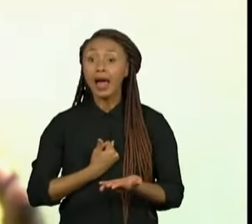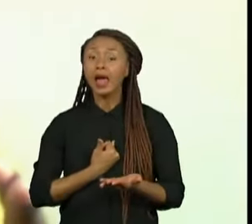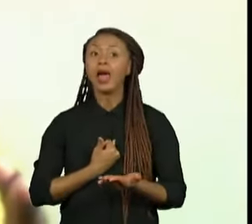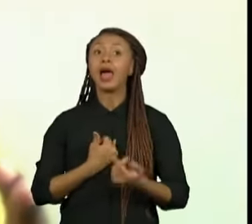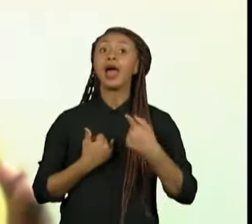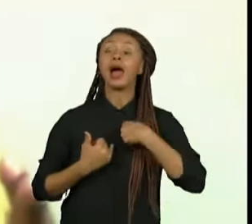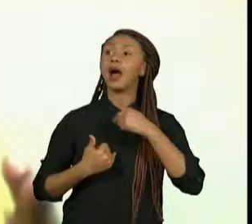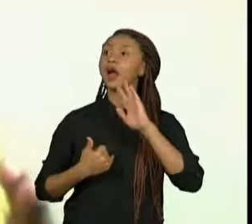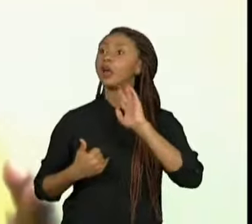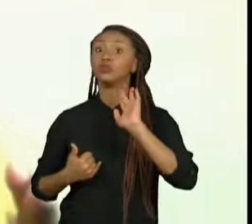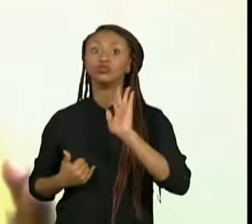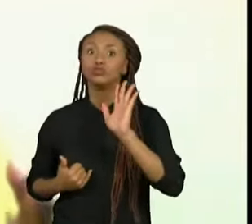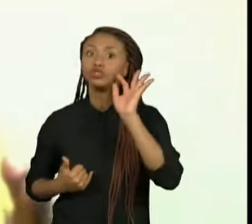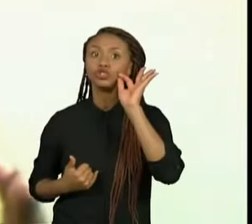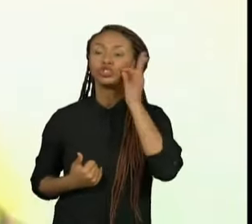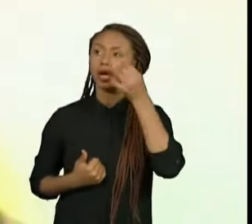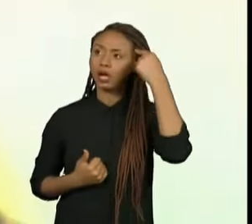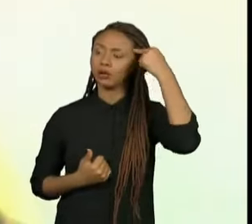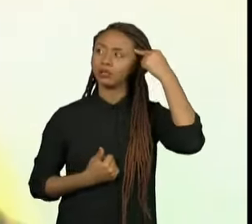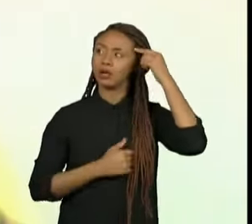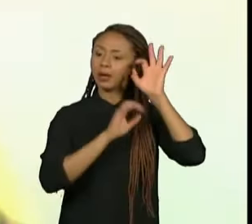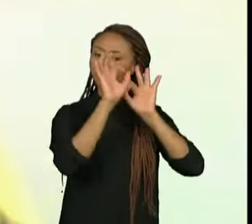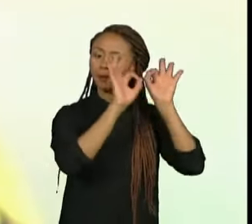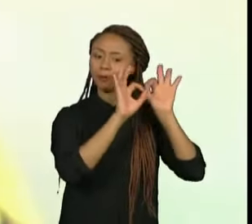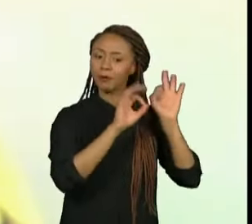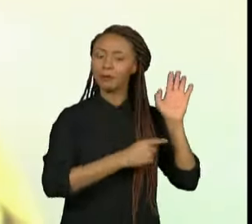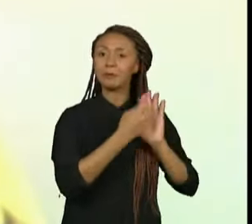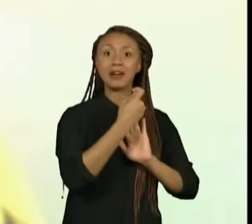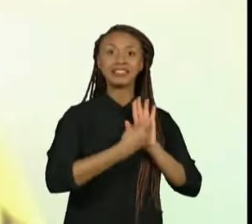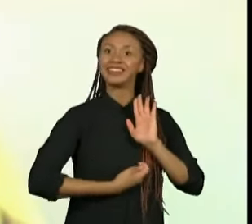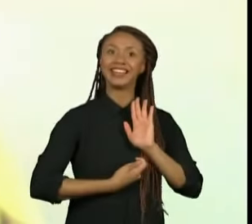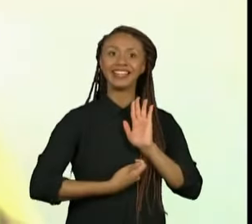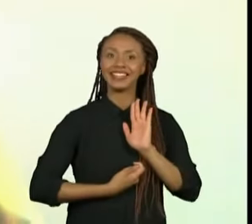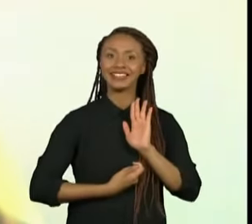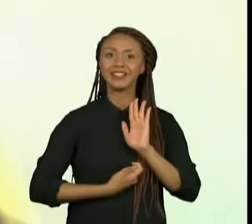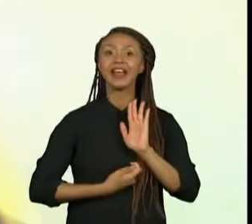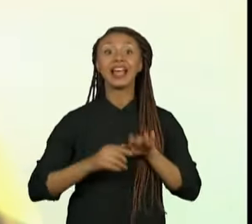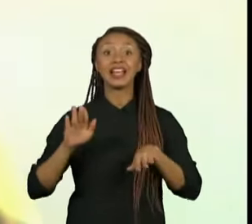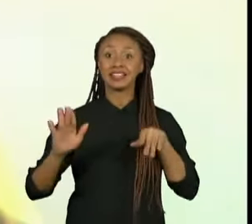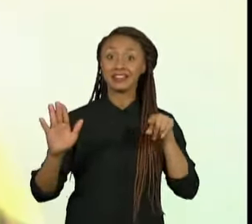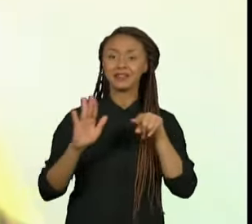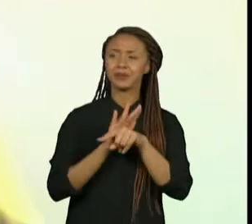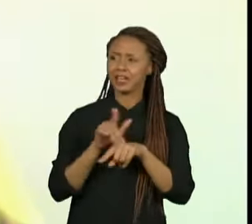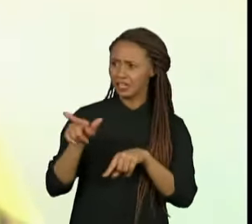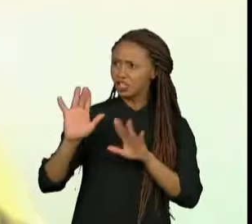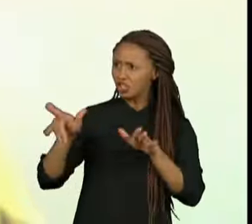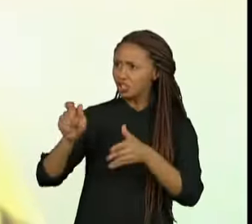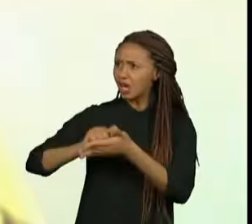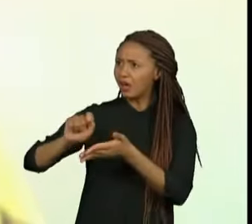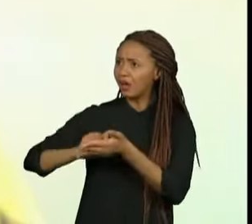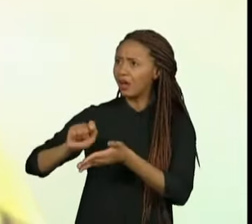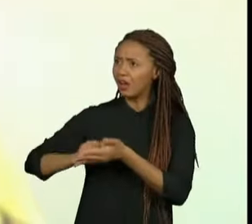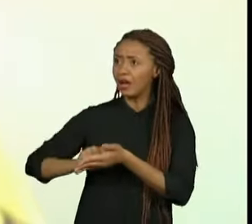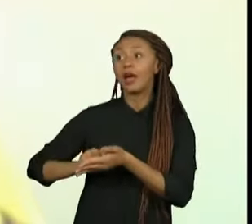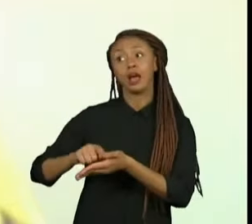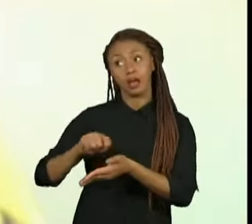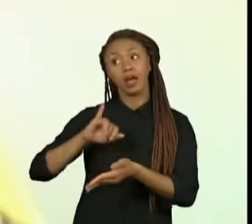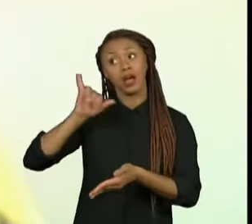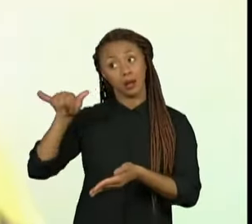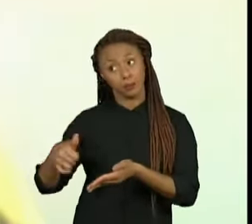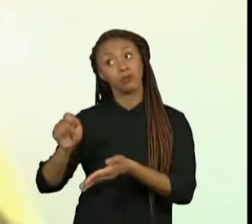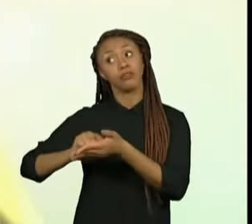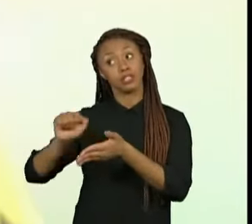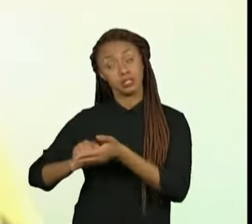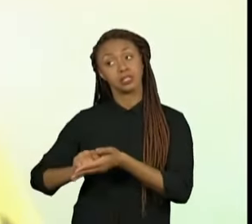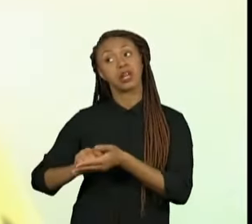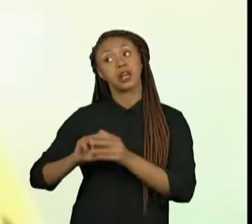contação, eu já estou elaborando um texto. E muitas vezes eu pergunto, você já escreveu isso? Escreve, porque senão daqui a